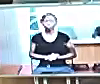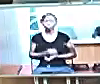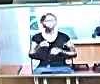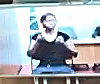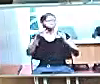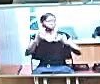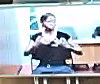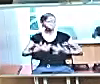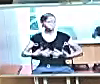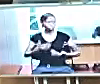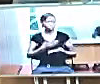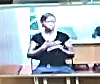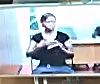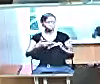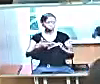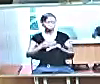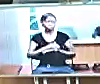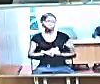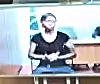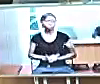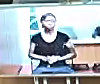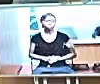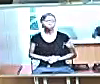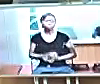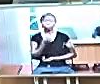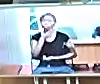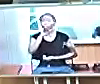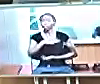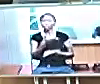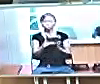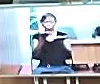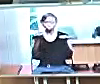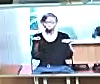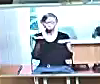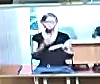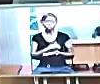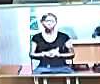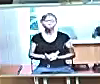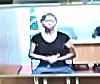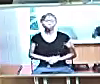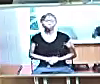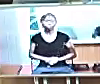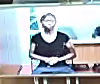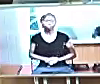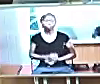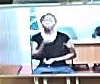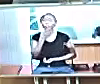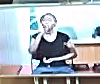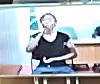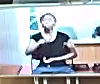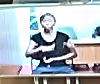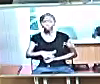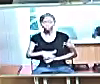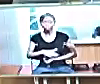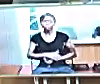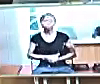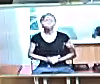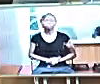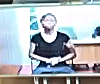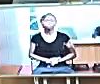preliminares boa tarde a todos e todas boa tarde